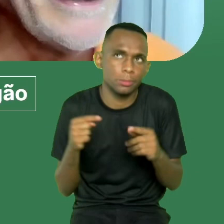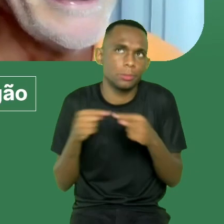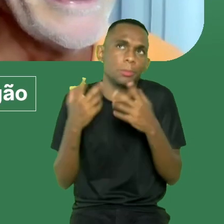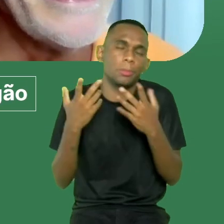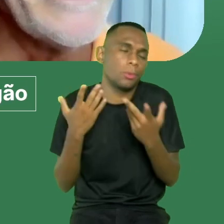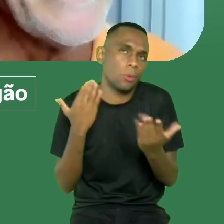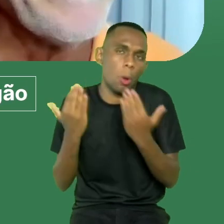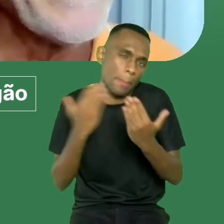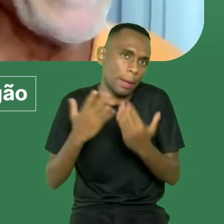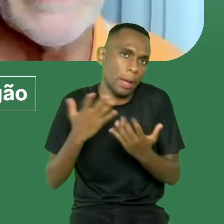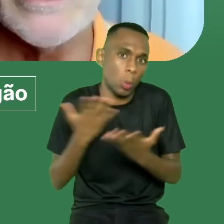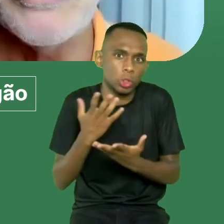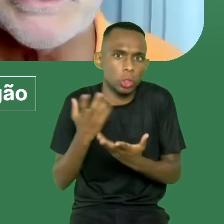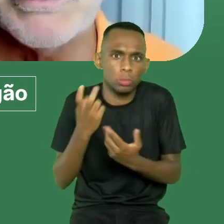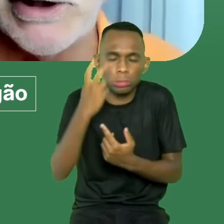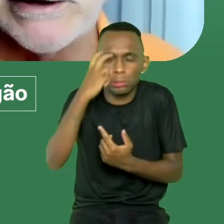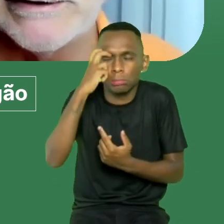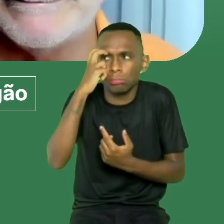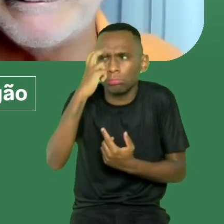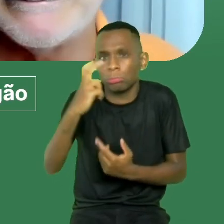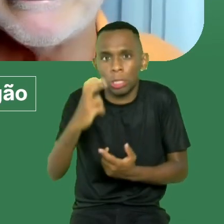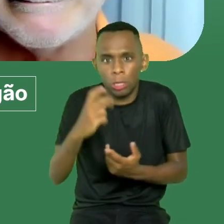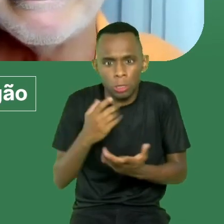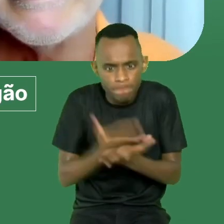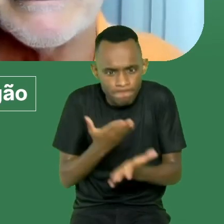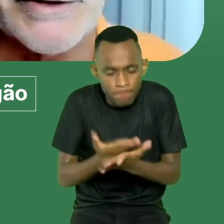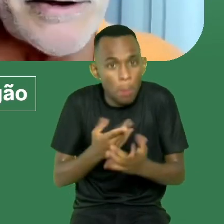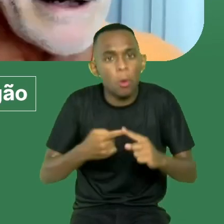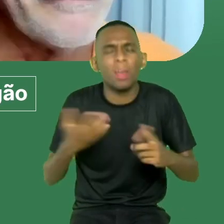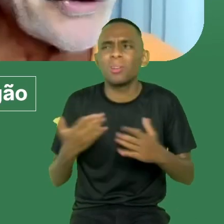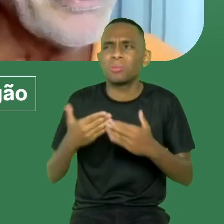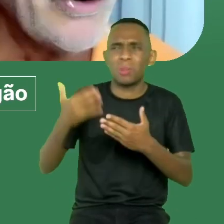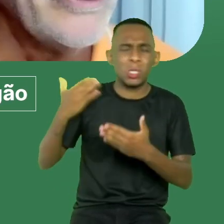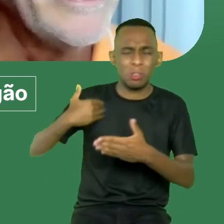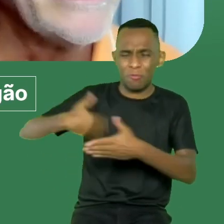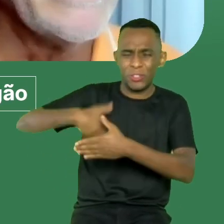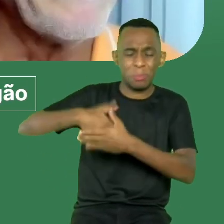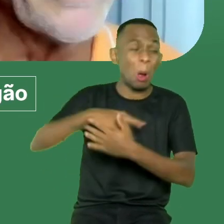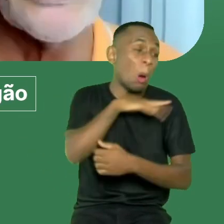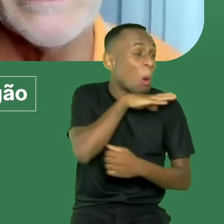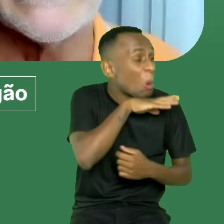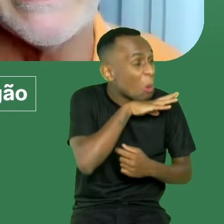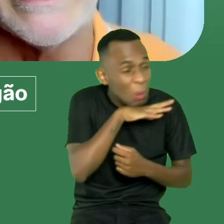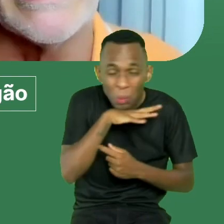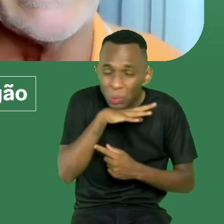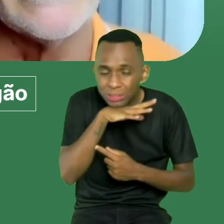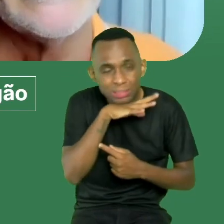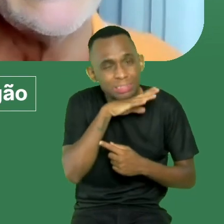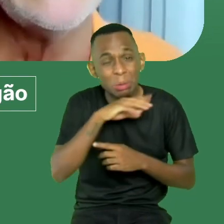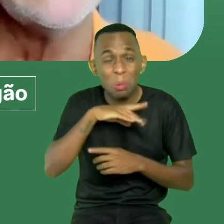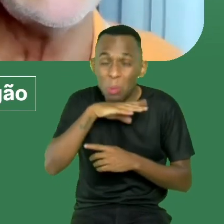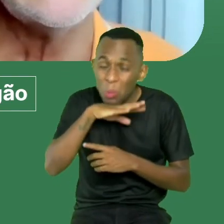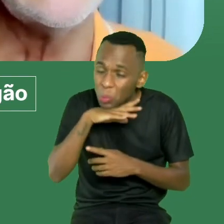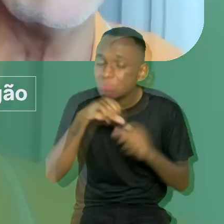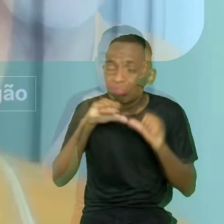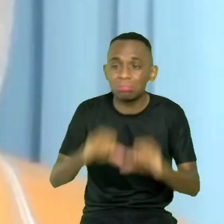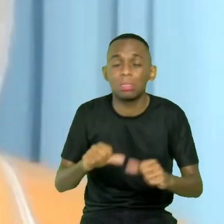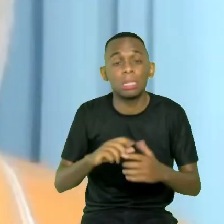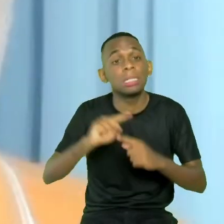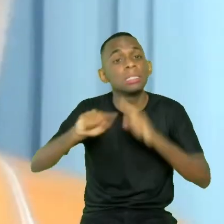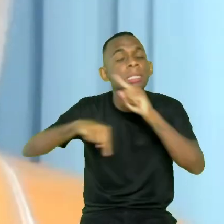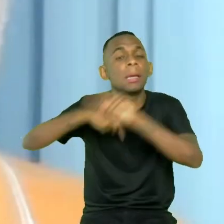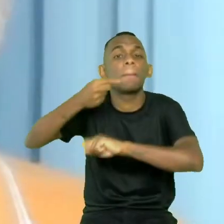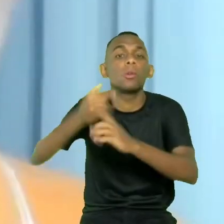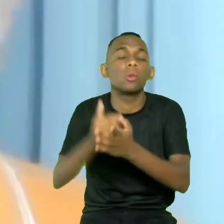porque eu era ruim de bola, eu jogava futebol, mas depois eu comecei